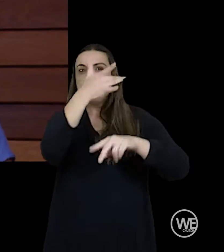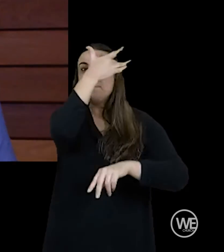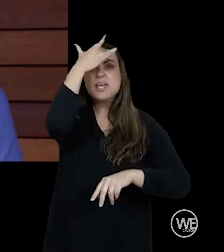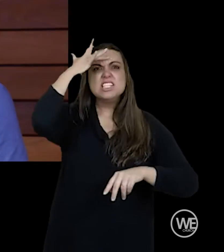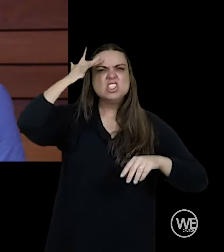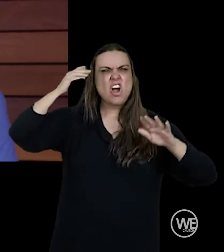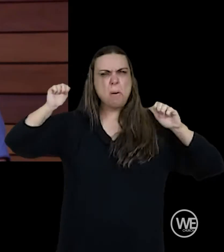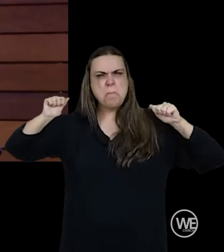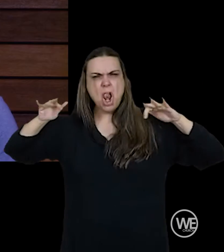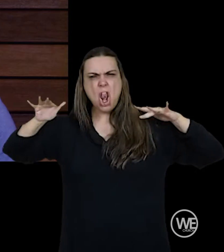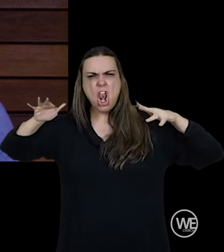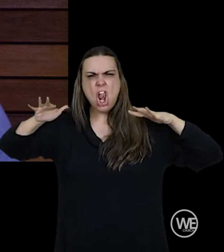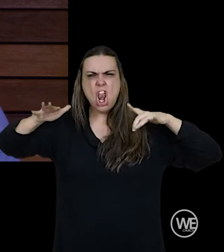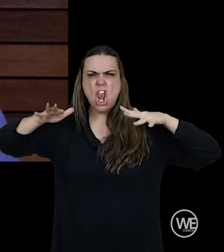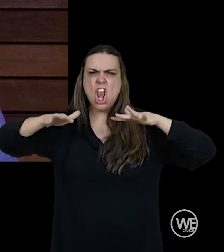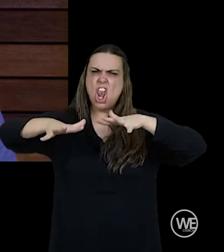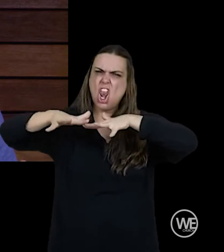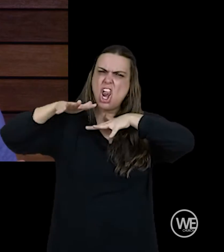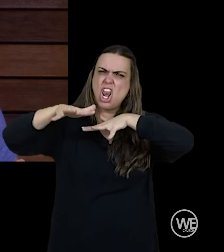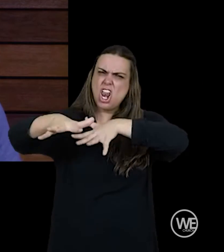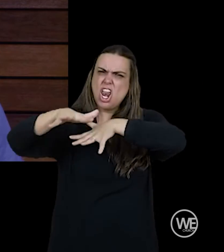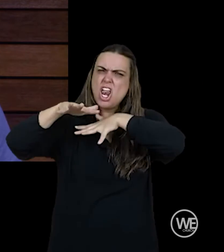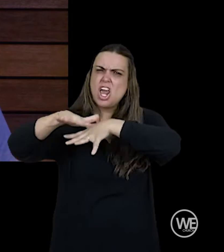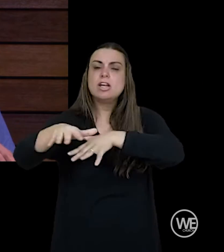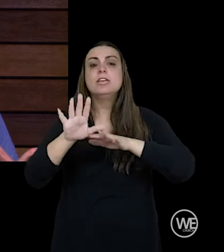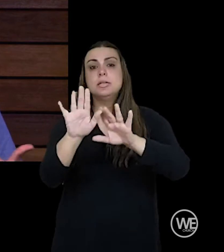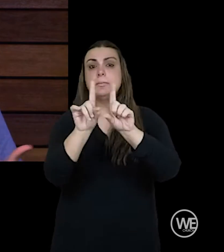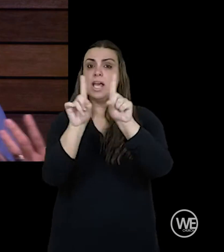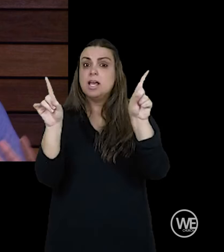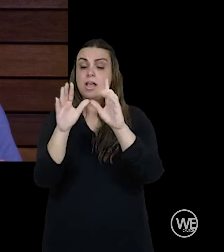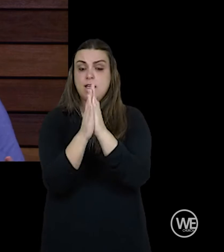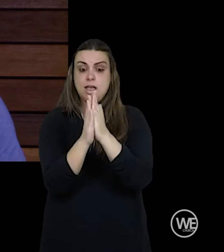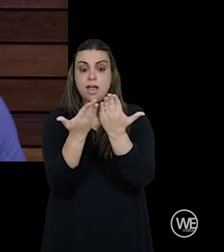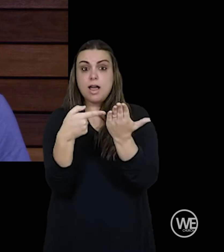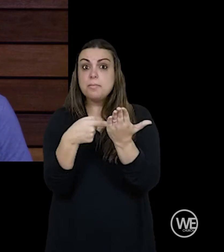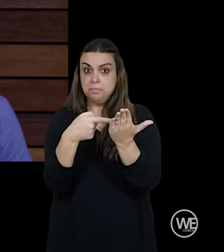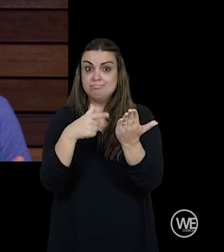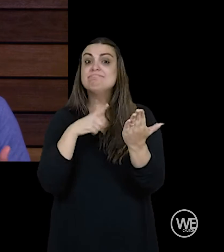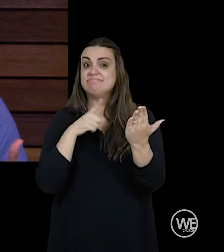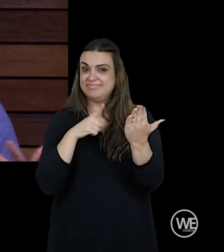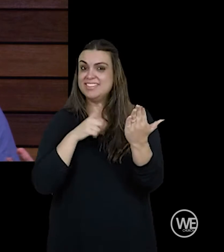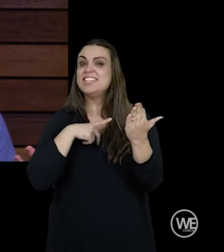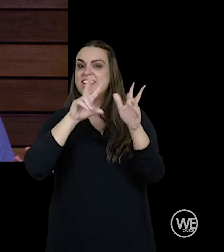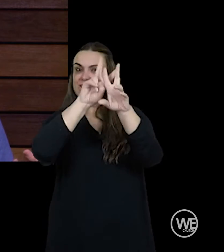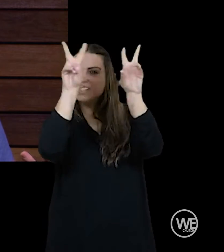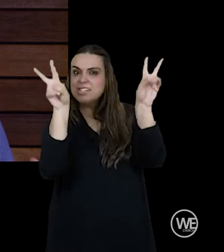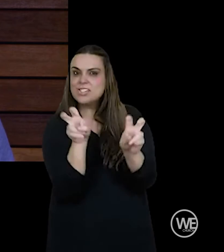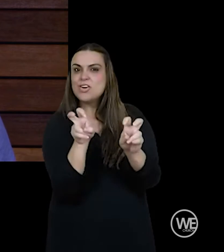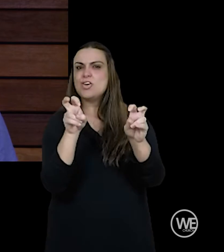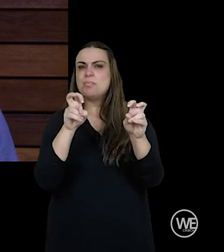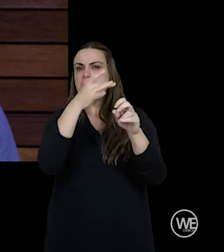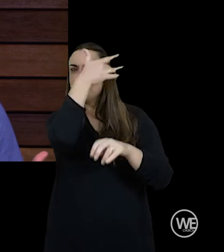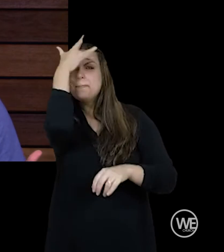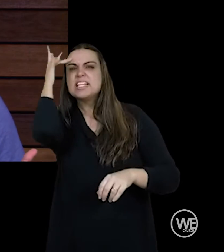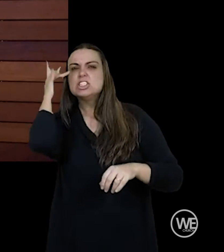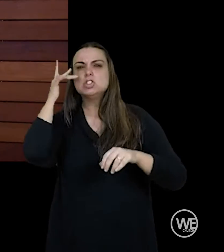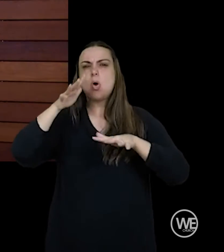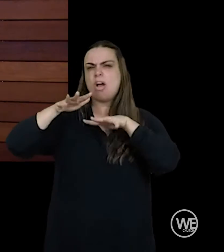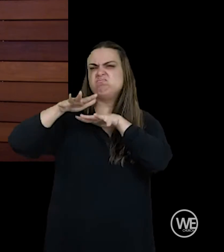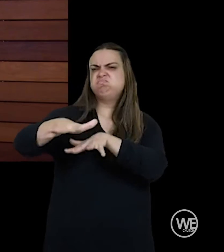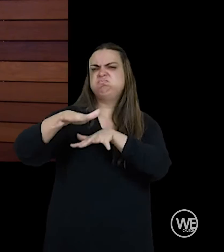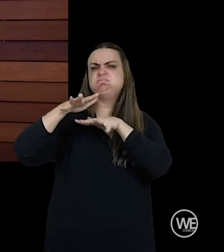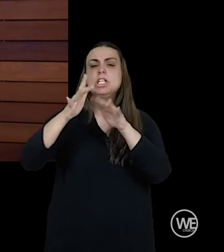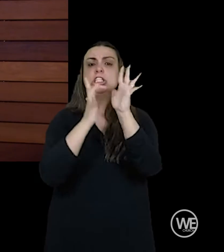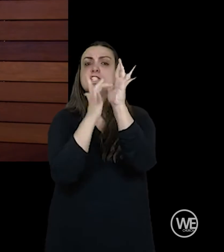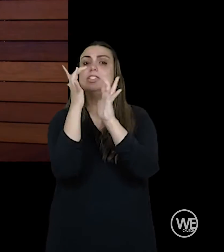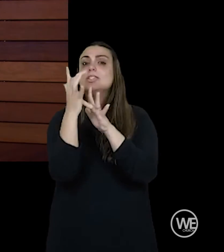multidão de pessoas, né? Mas na Bíblia tem algumas passagens sobre multidões que Jesus